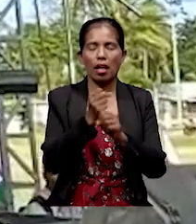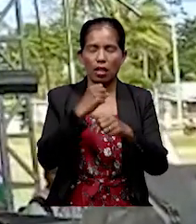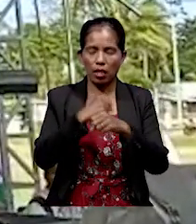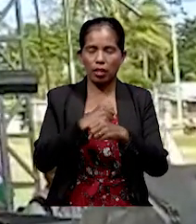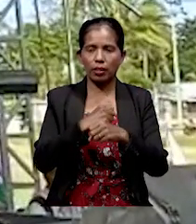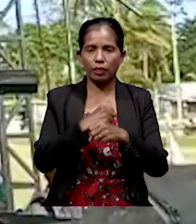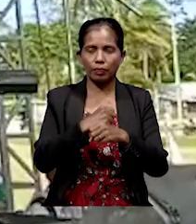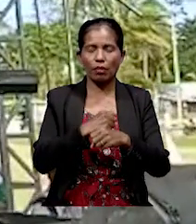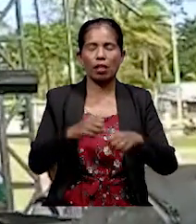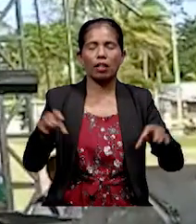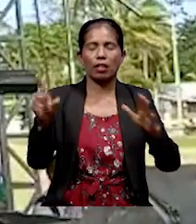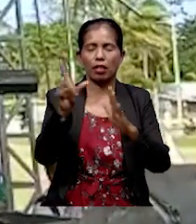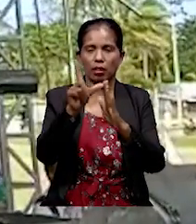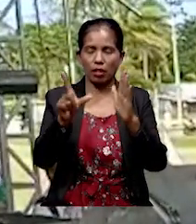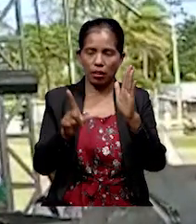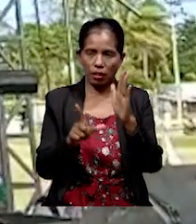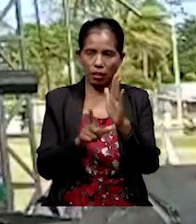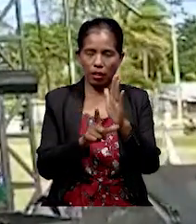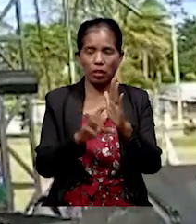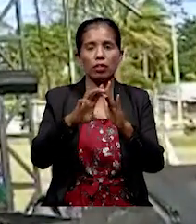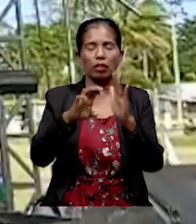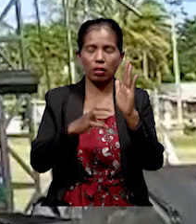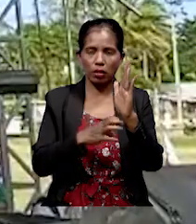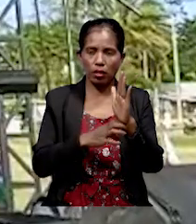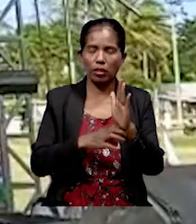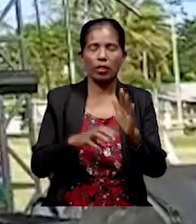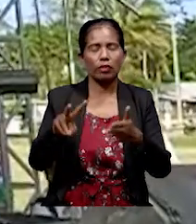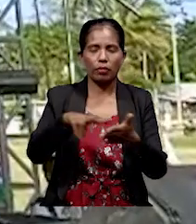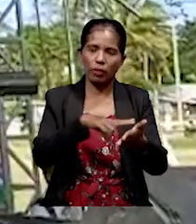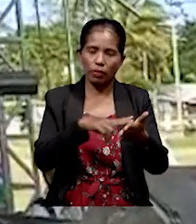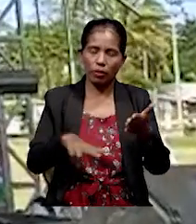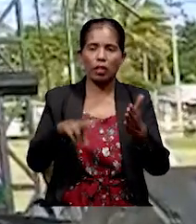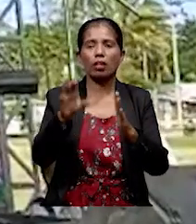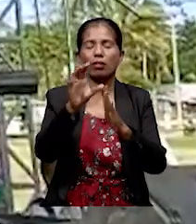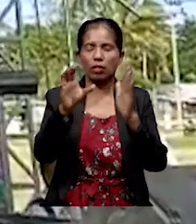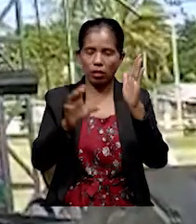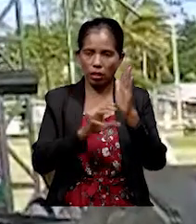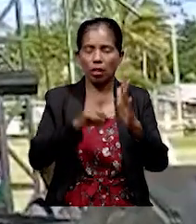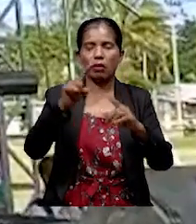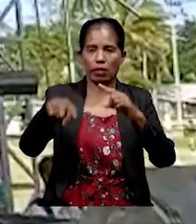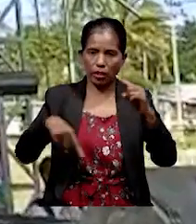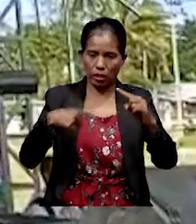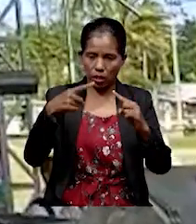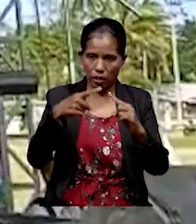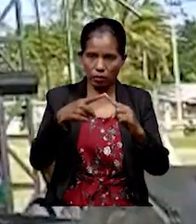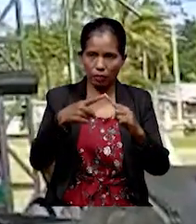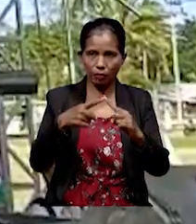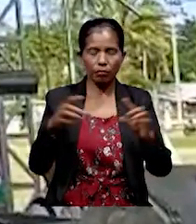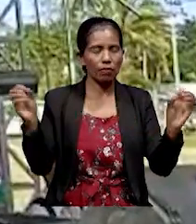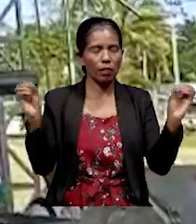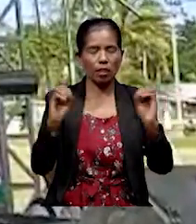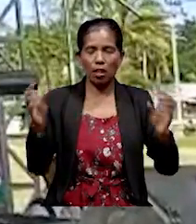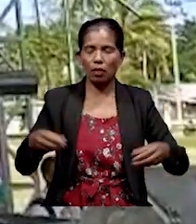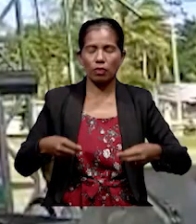sistema semipresidencialista. Viola Constituição, né? Vai hira, nia la for